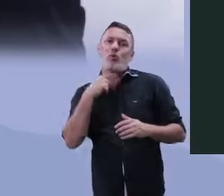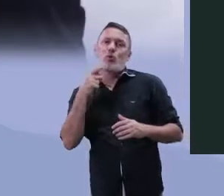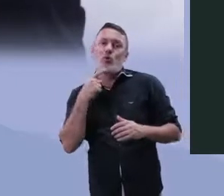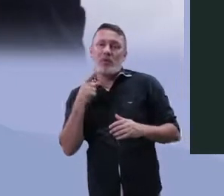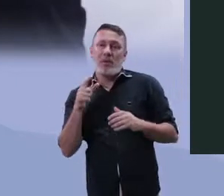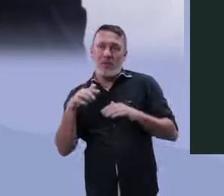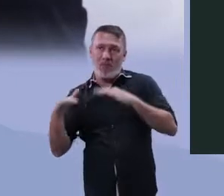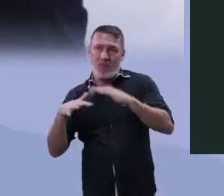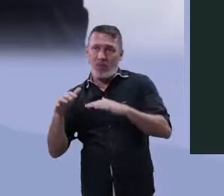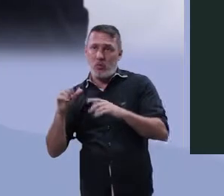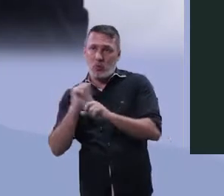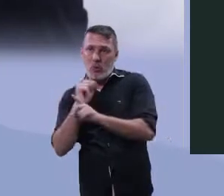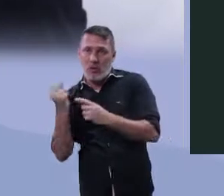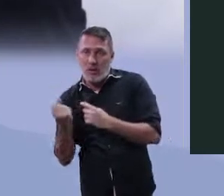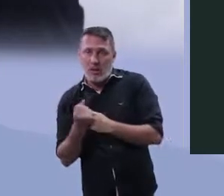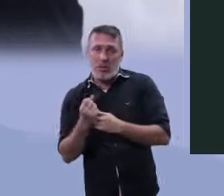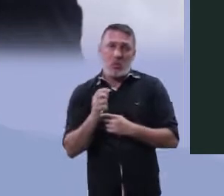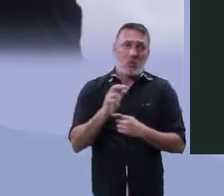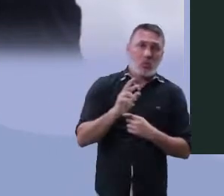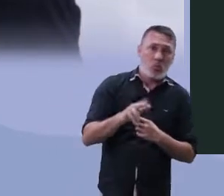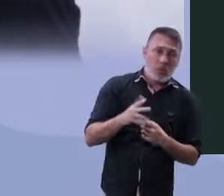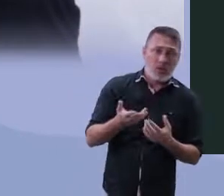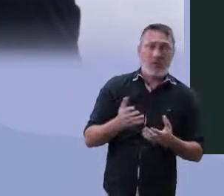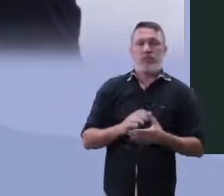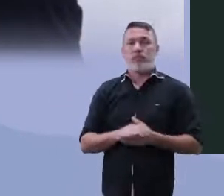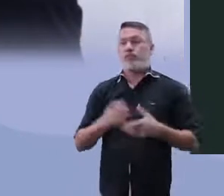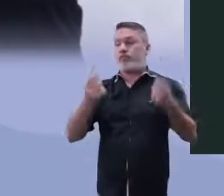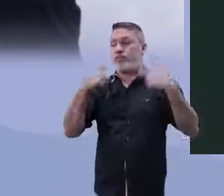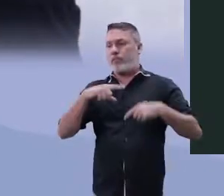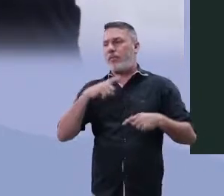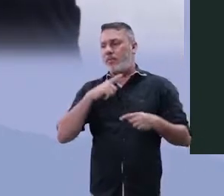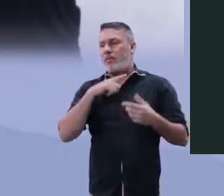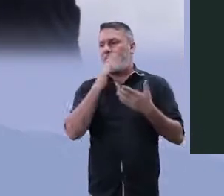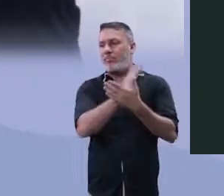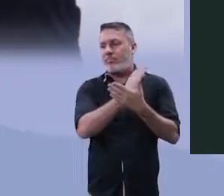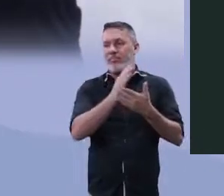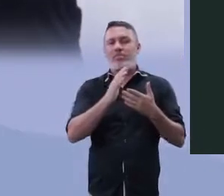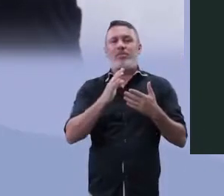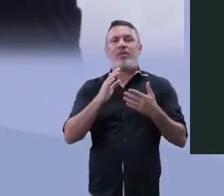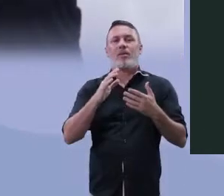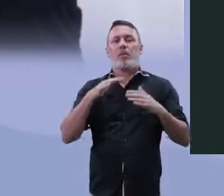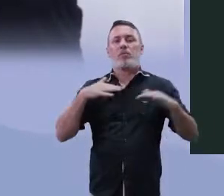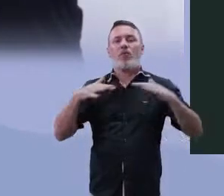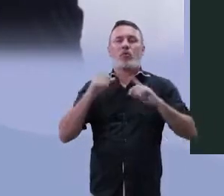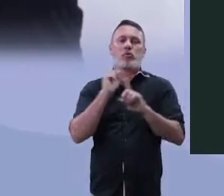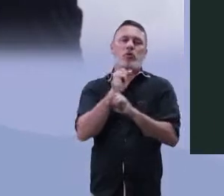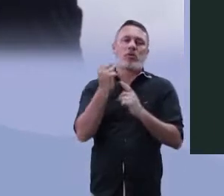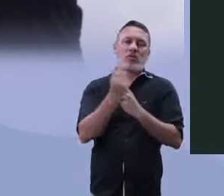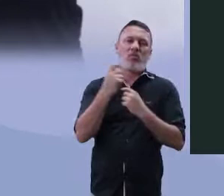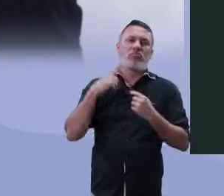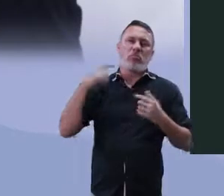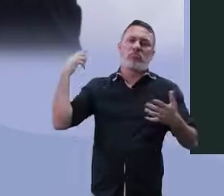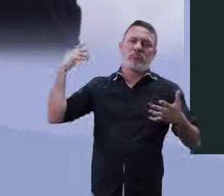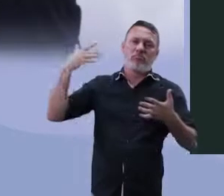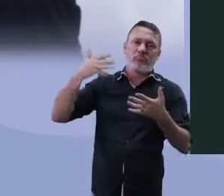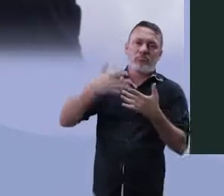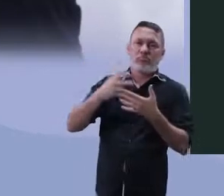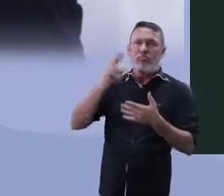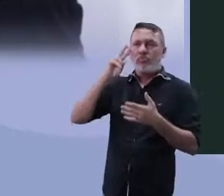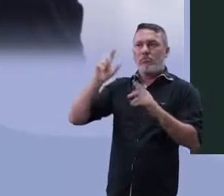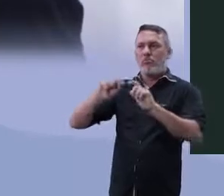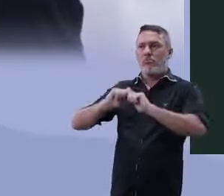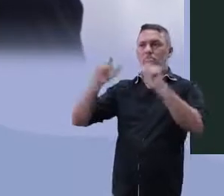sim identificado como um movimento social. Aí temos alguns movimentos sociais no contexto dessa Primeira República, né? Então,